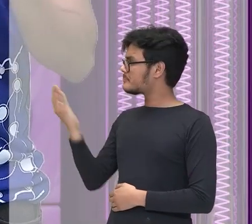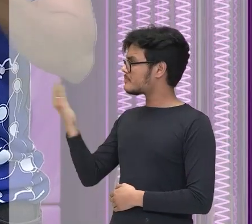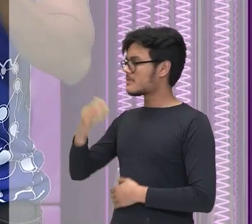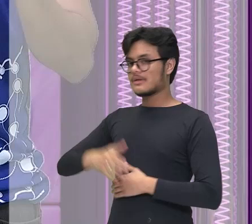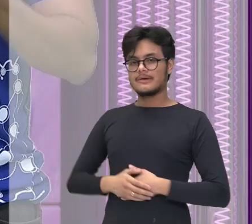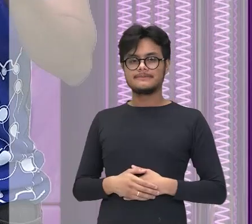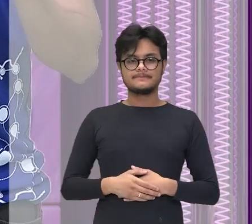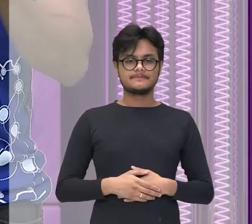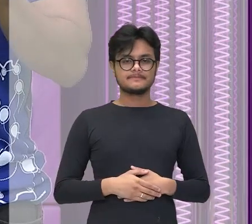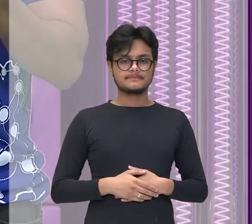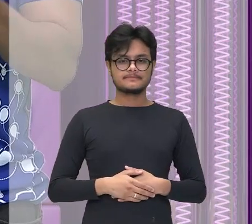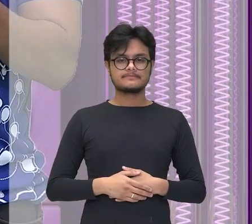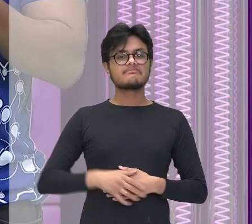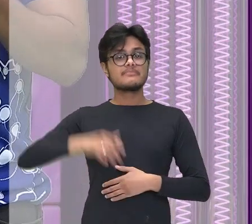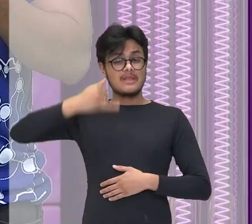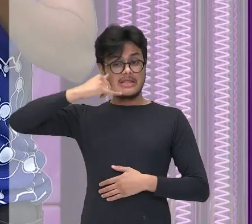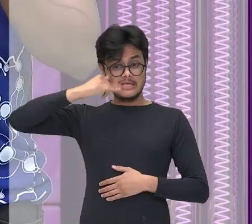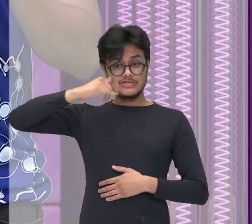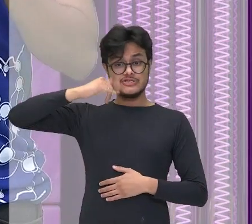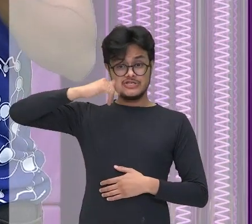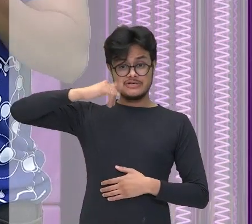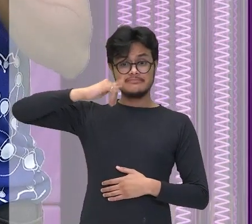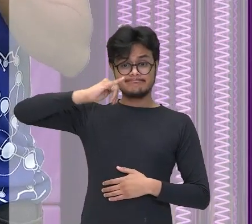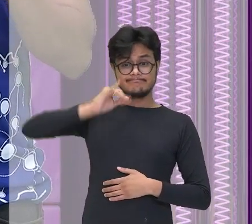o fio de energia, por exemplo.